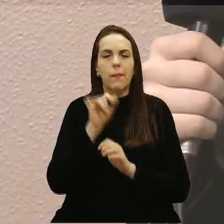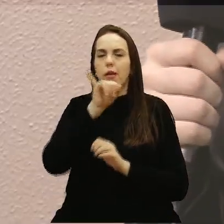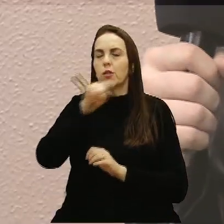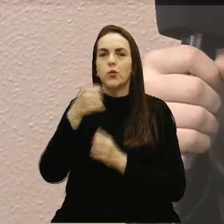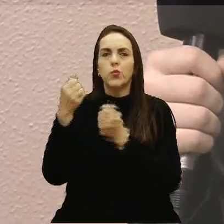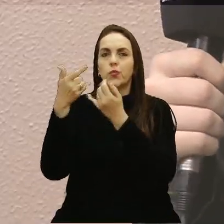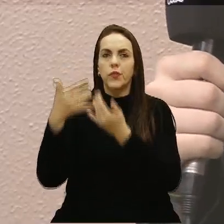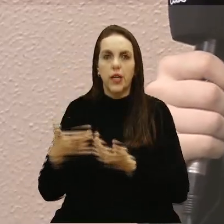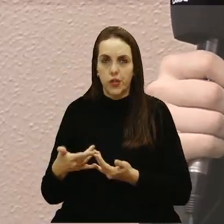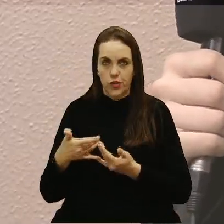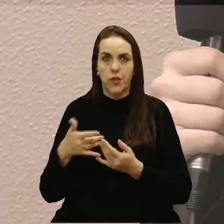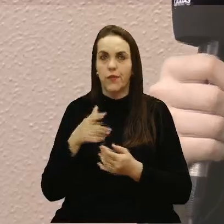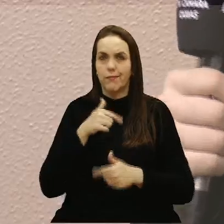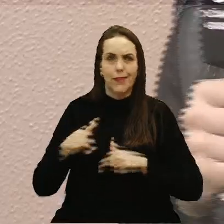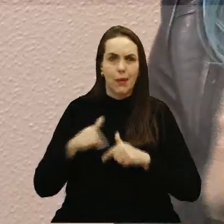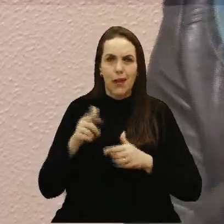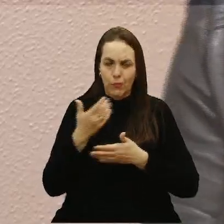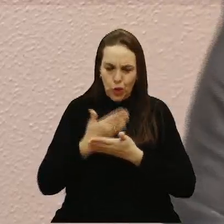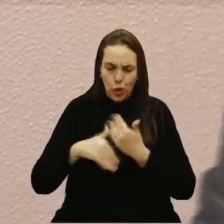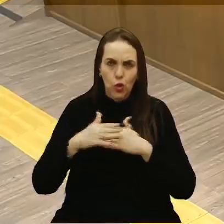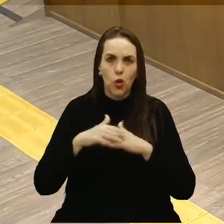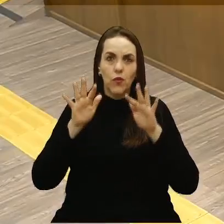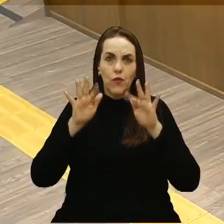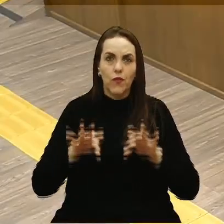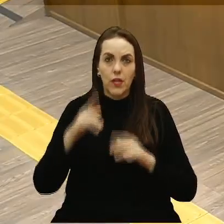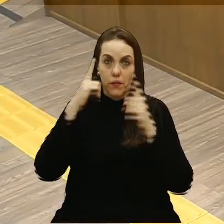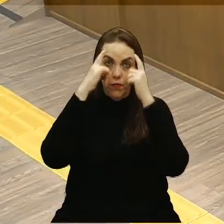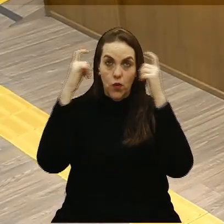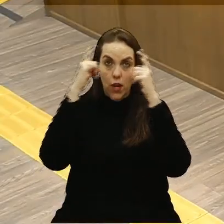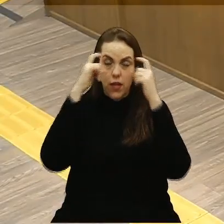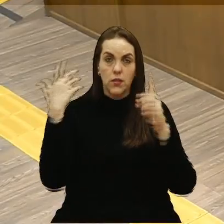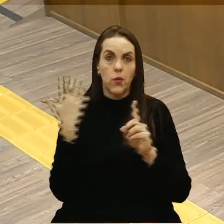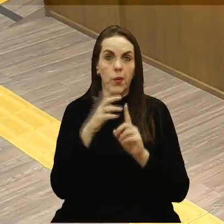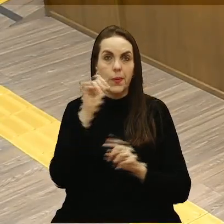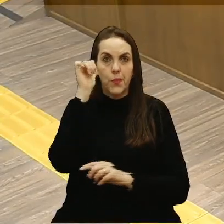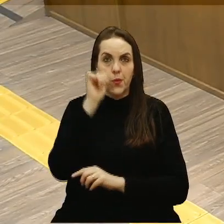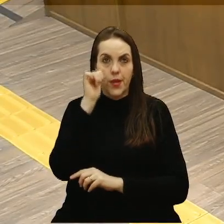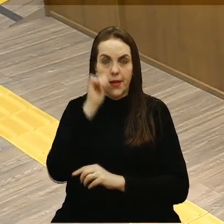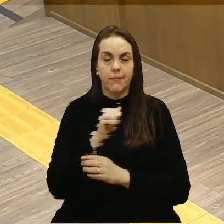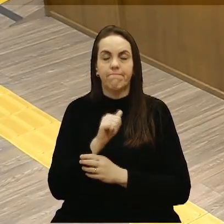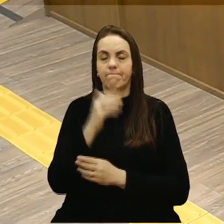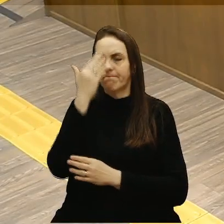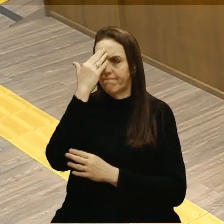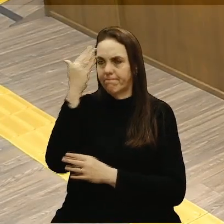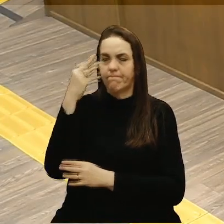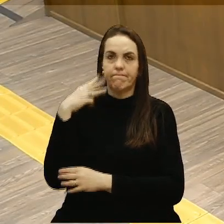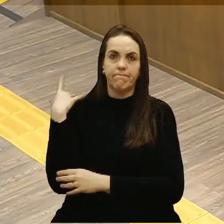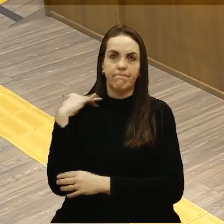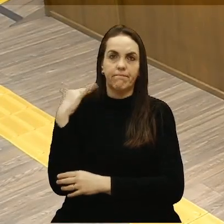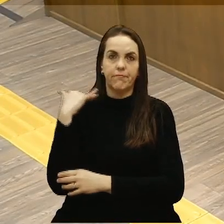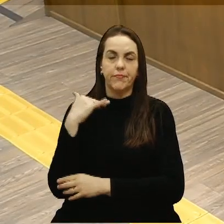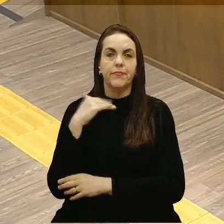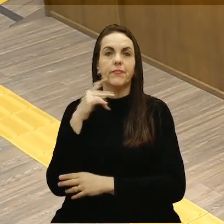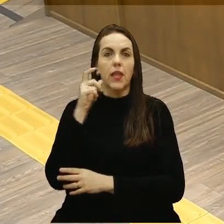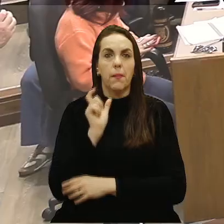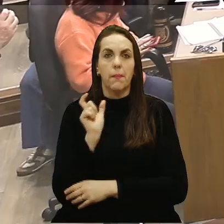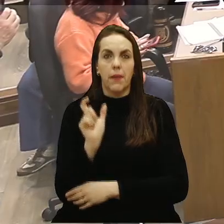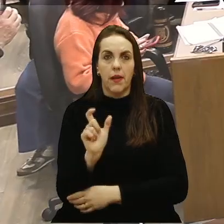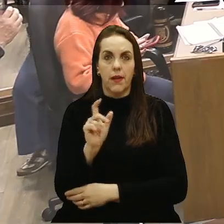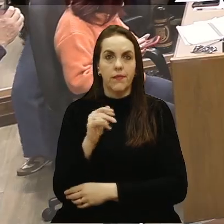precisamos trabalhar todos pelo fim da violência contra as mulheres. Do vereador Andressa Marques, com a palavra, vereador Bizi.